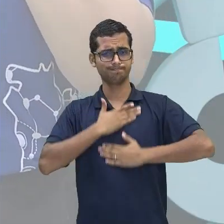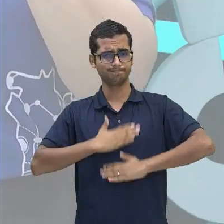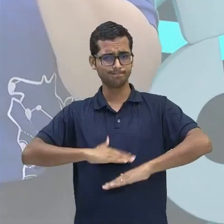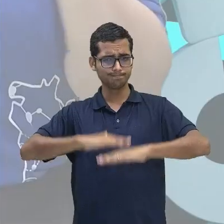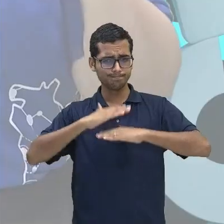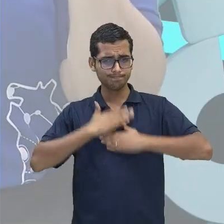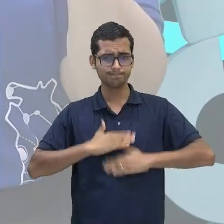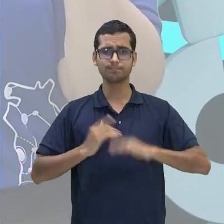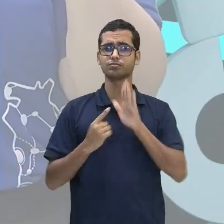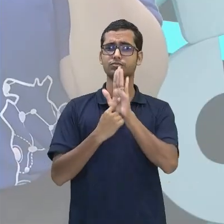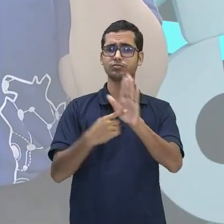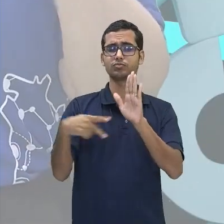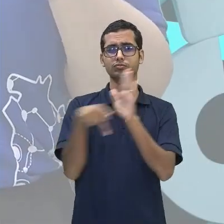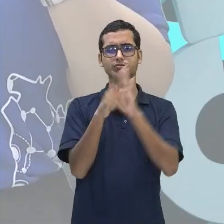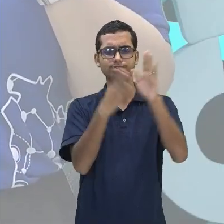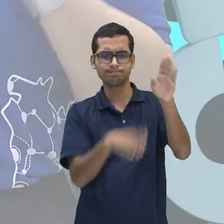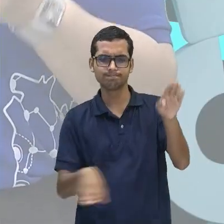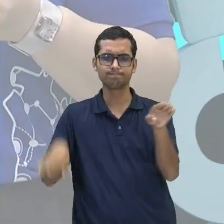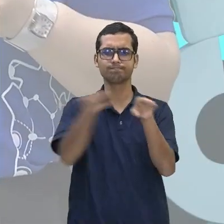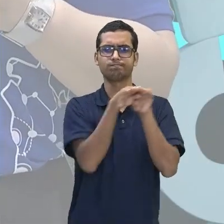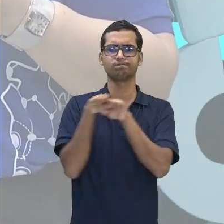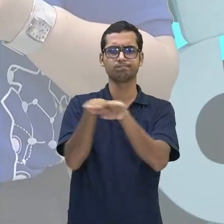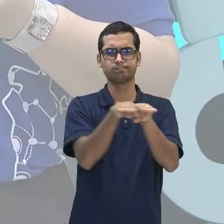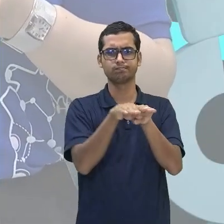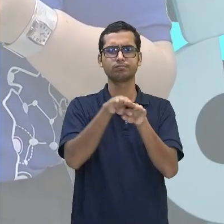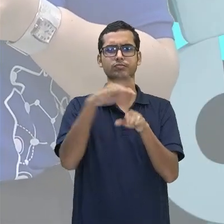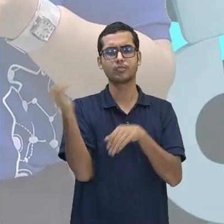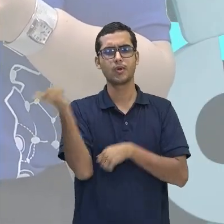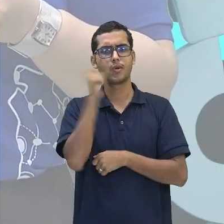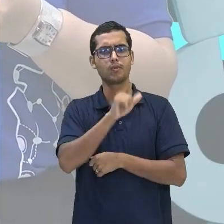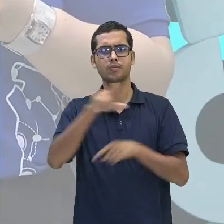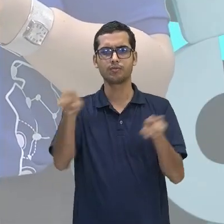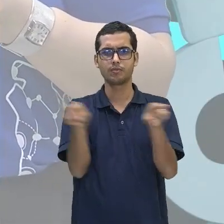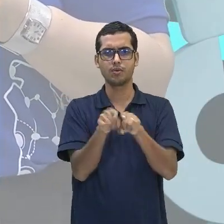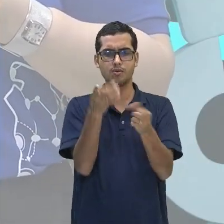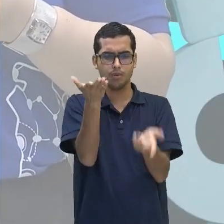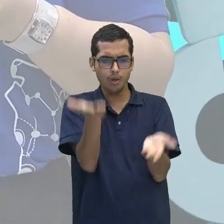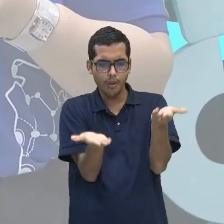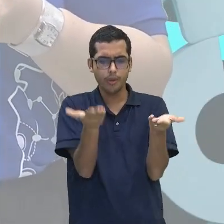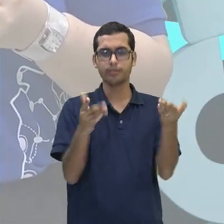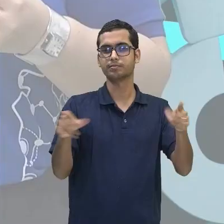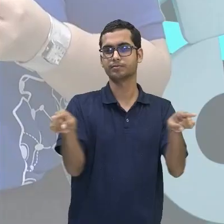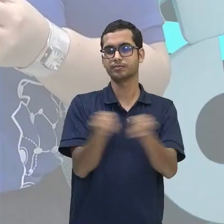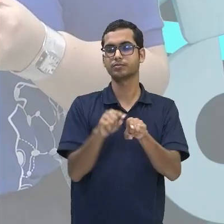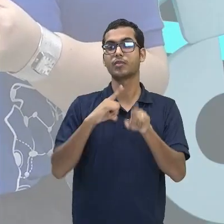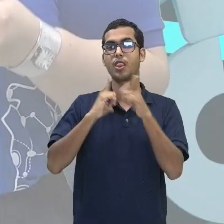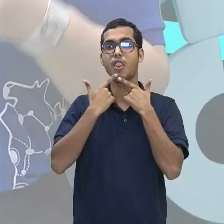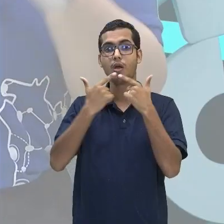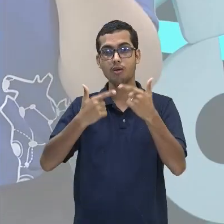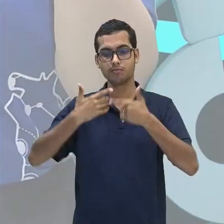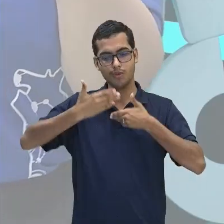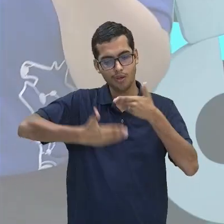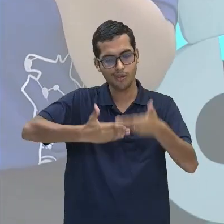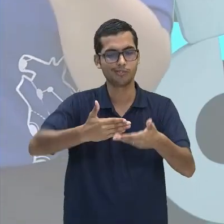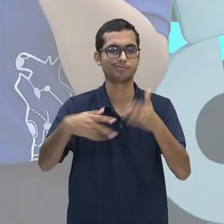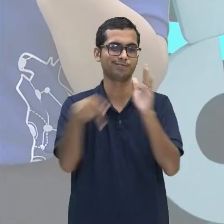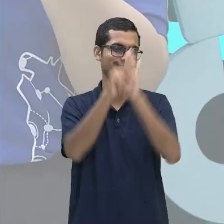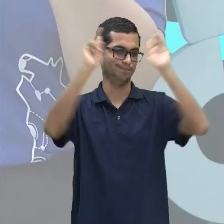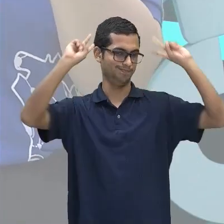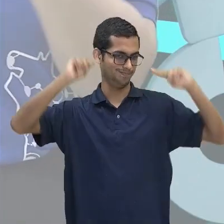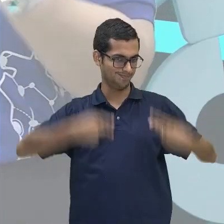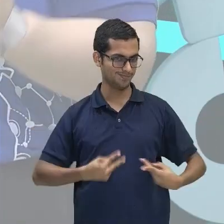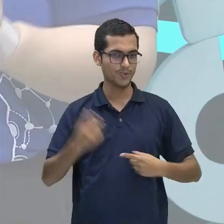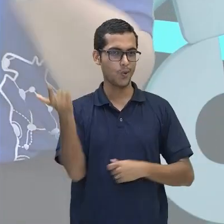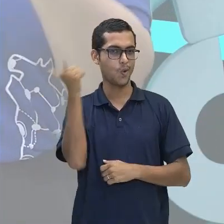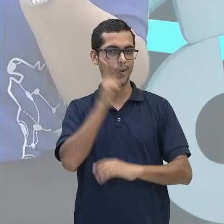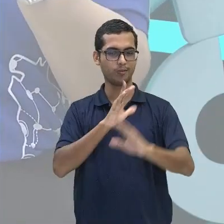de estabilidade. Então vejam que a linguagem é esse processo, que é próprio dos seres humanos de estabelecer